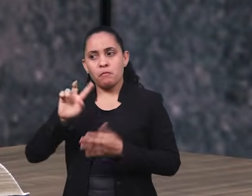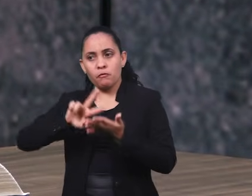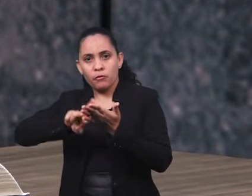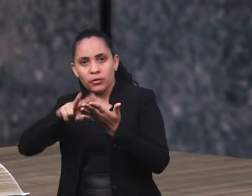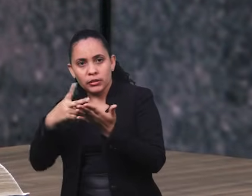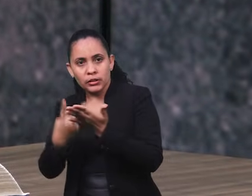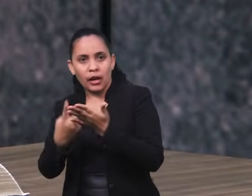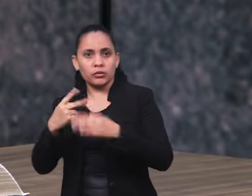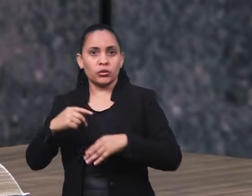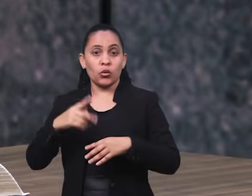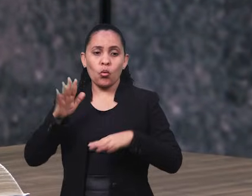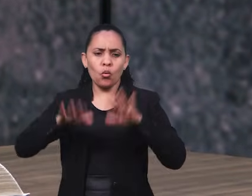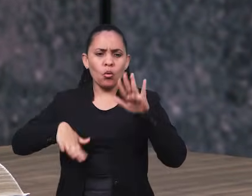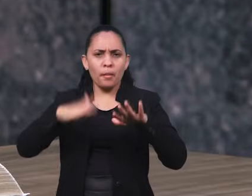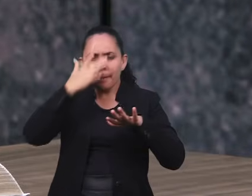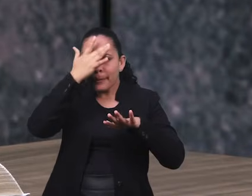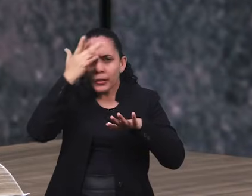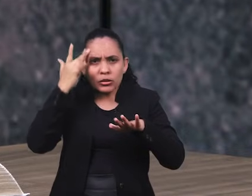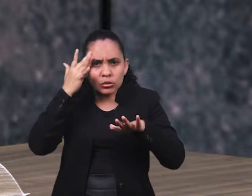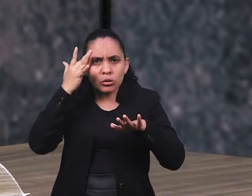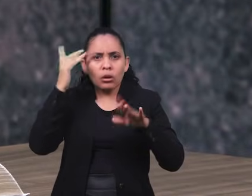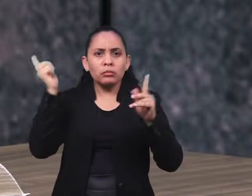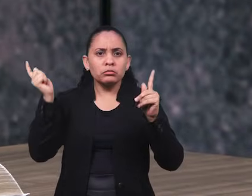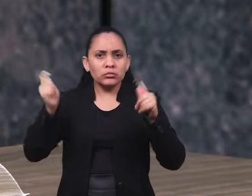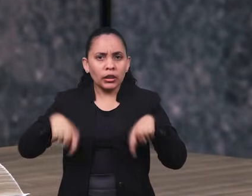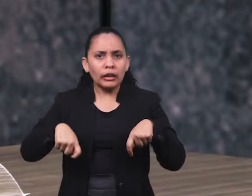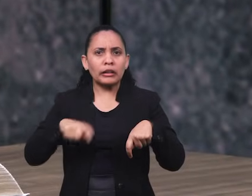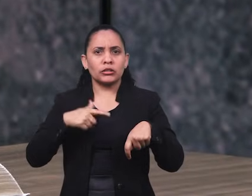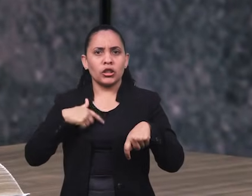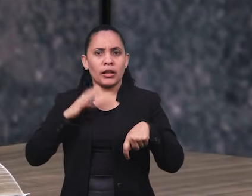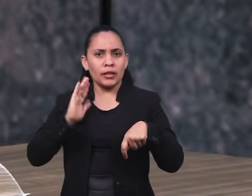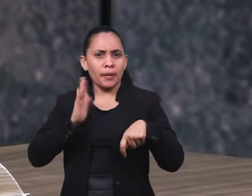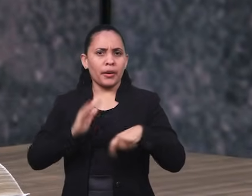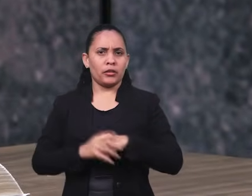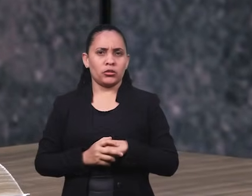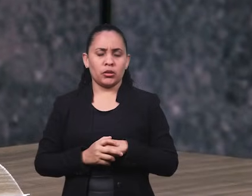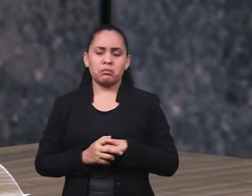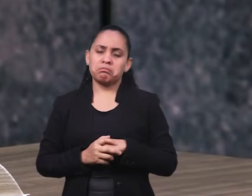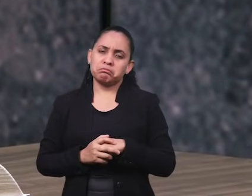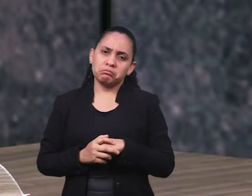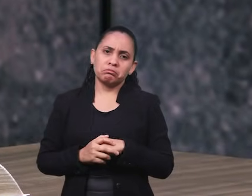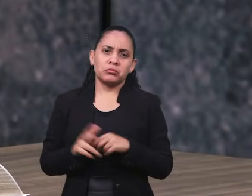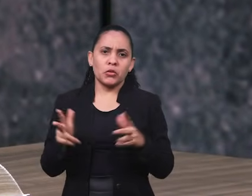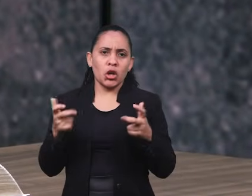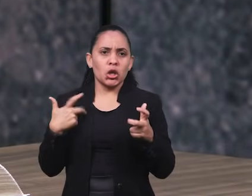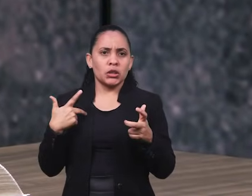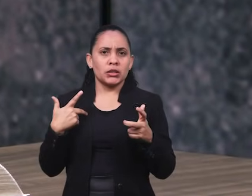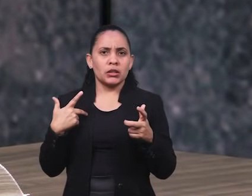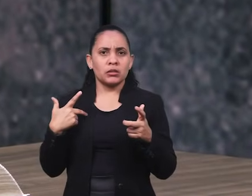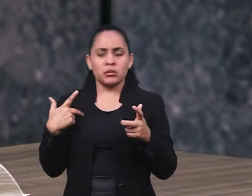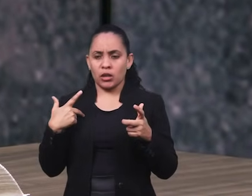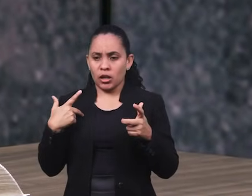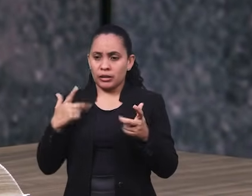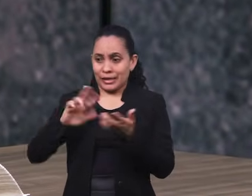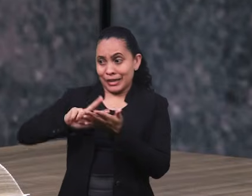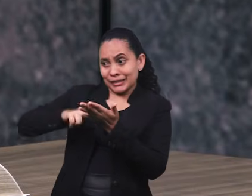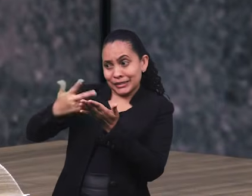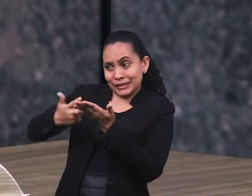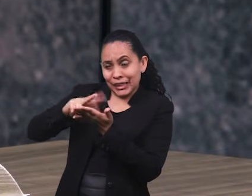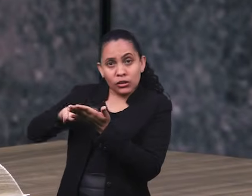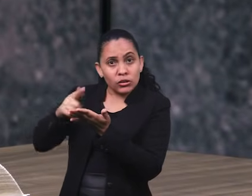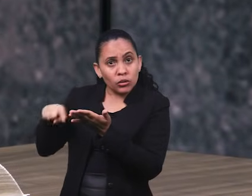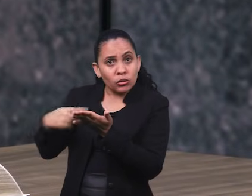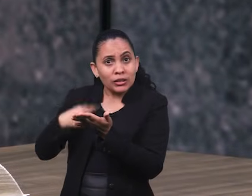para o alemão. E qualquer pessoa que, ainda que elementarmente, tenha uma noção dos desafios que vão a uma